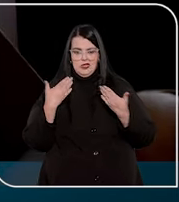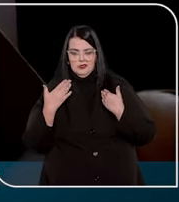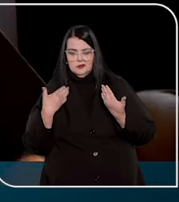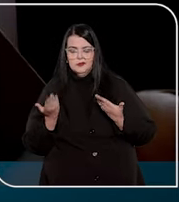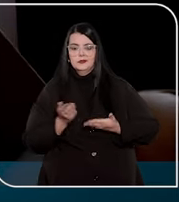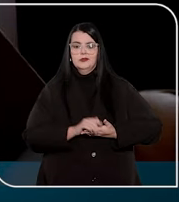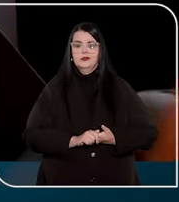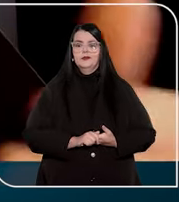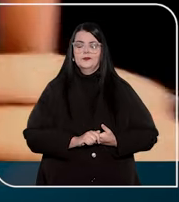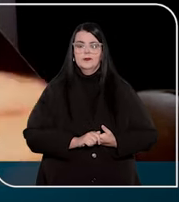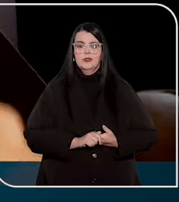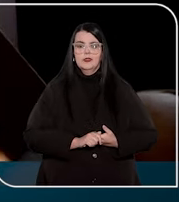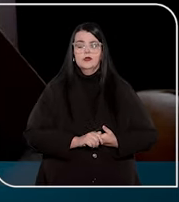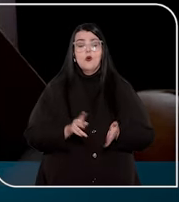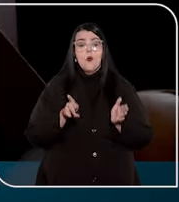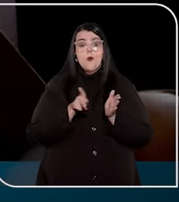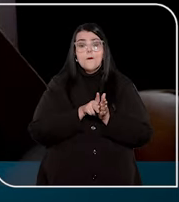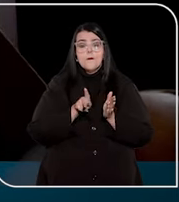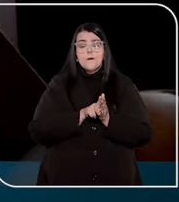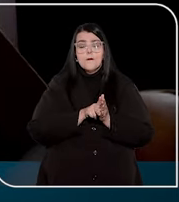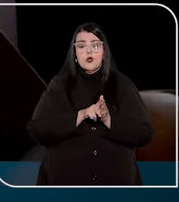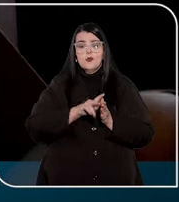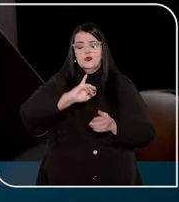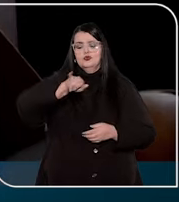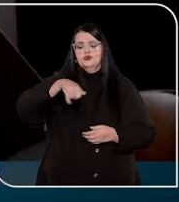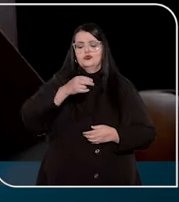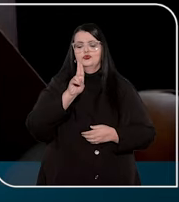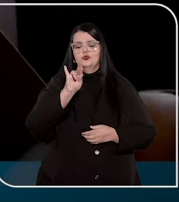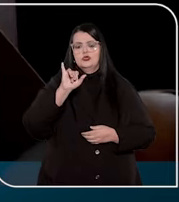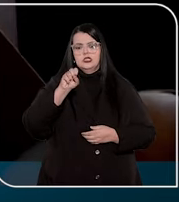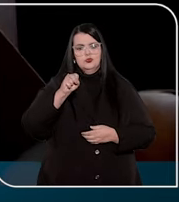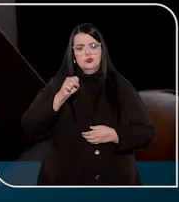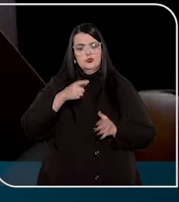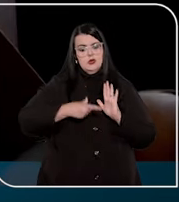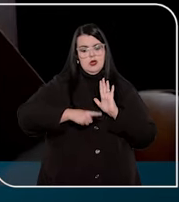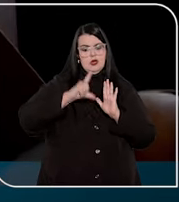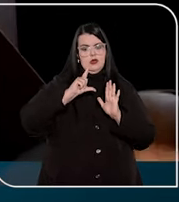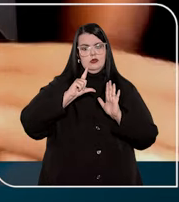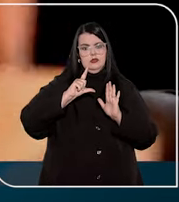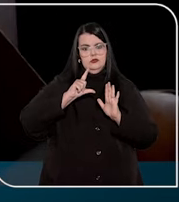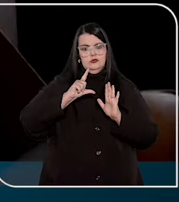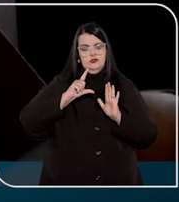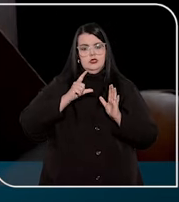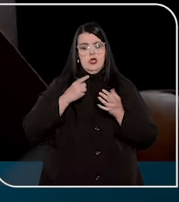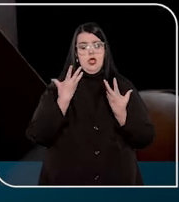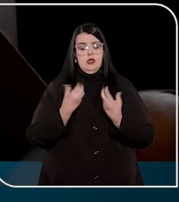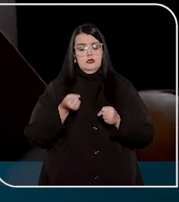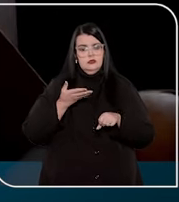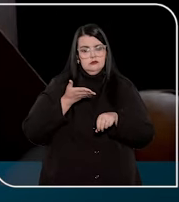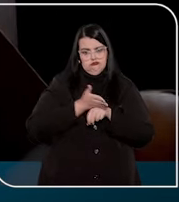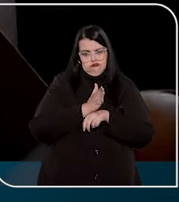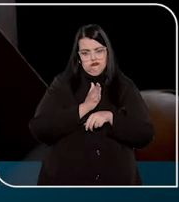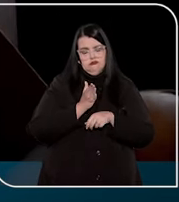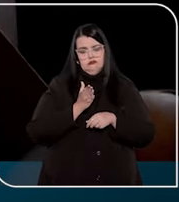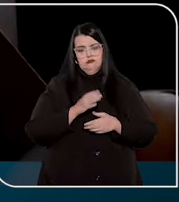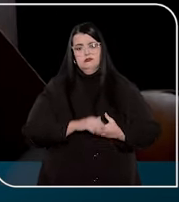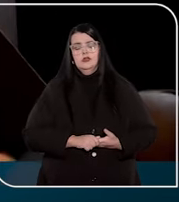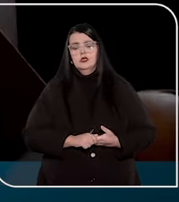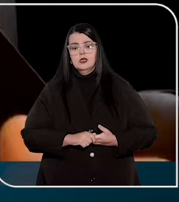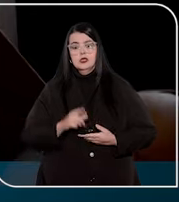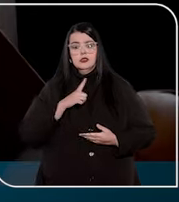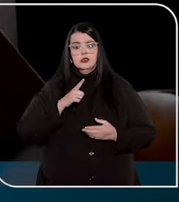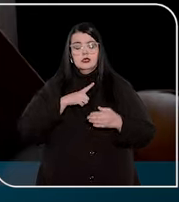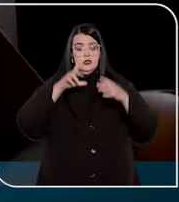exatamente o famoso juízo prévio de admissibilidade do recurso extraordinário, que acontece no tribunal de origem.